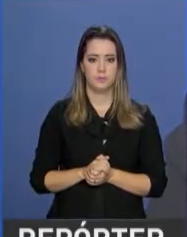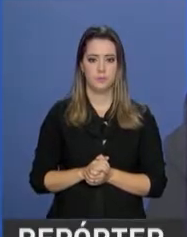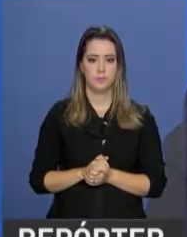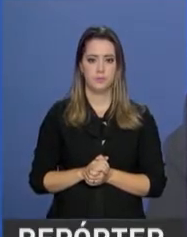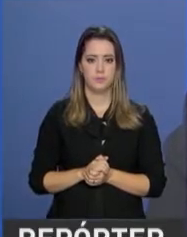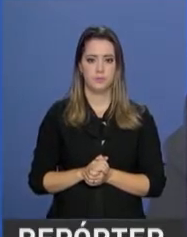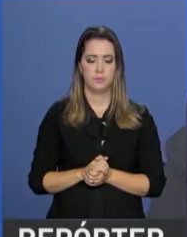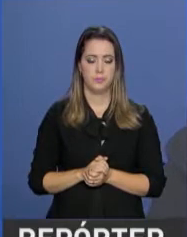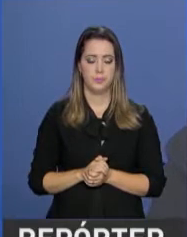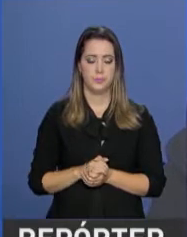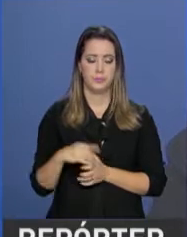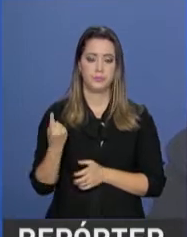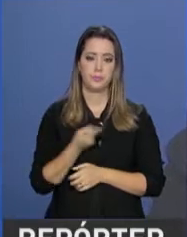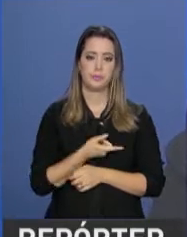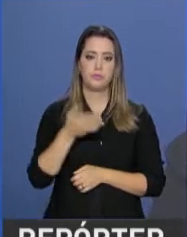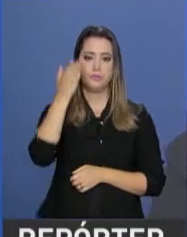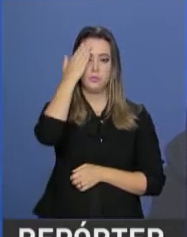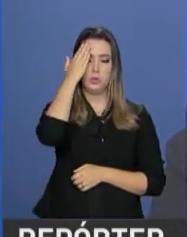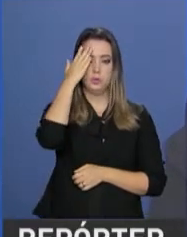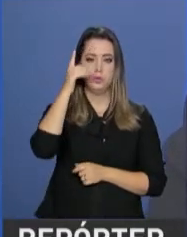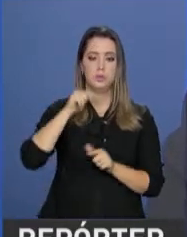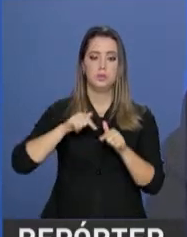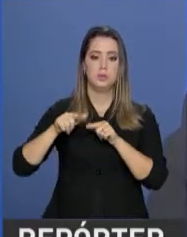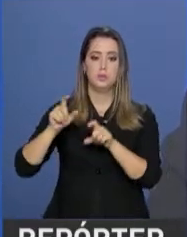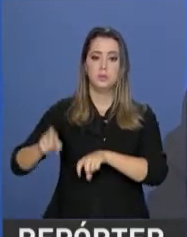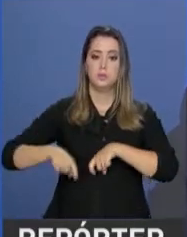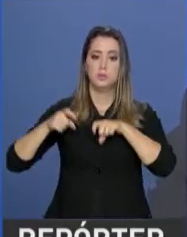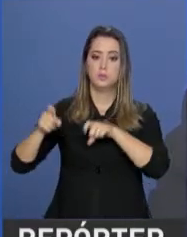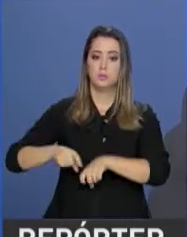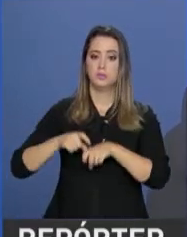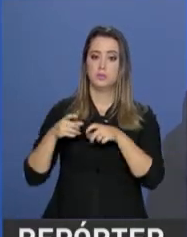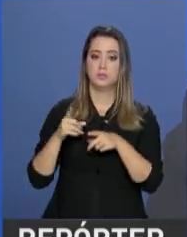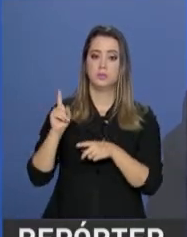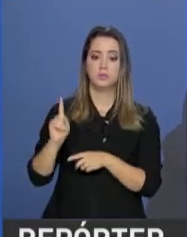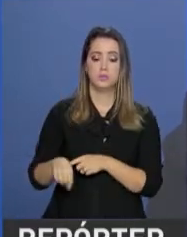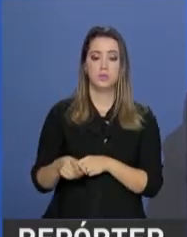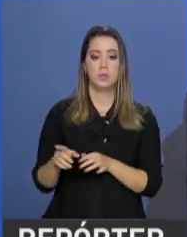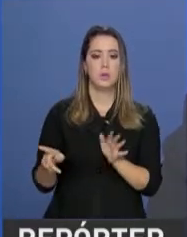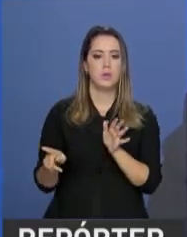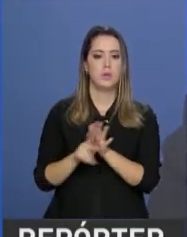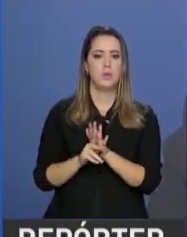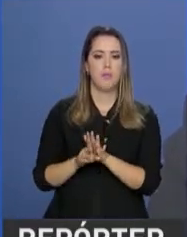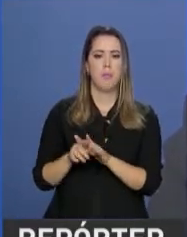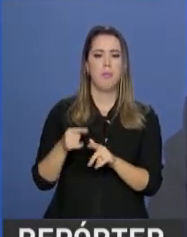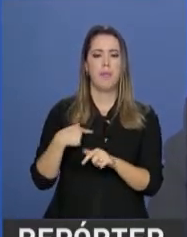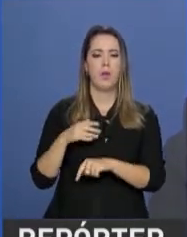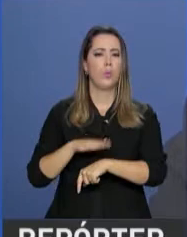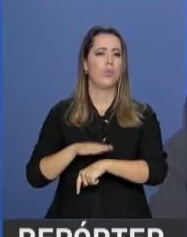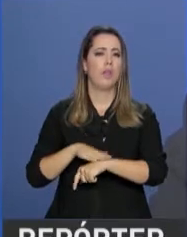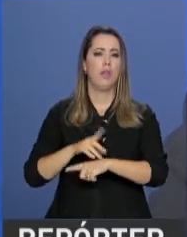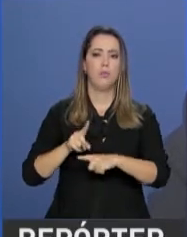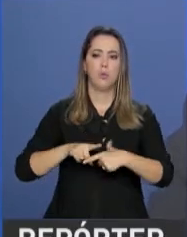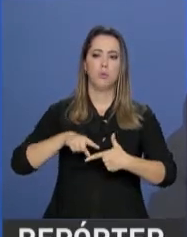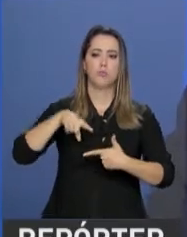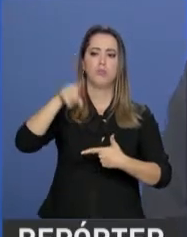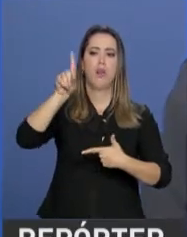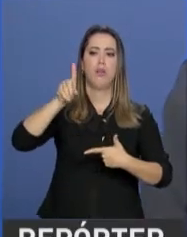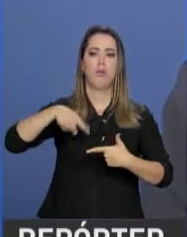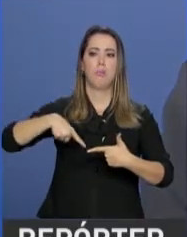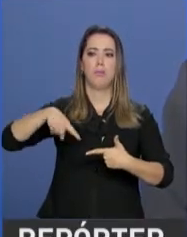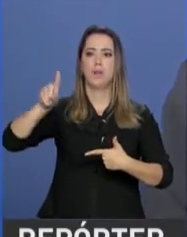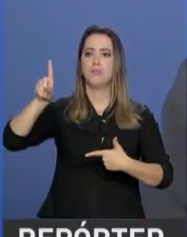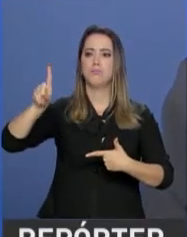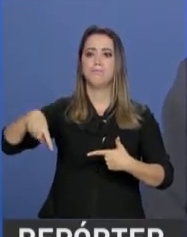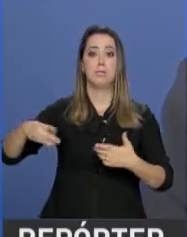todos sabemos que o trabalho no campo a ele até pela sazonalidade da safra ela precisa de